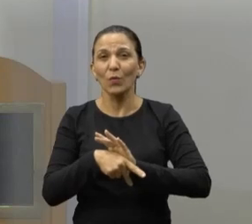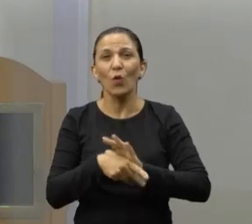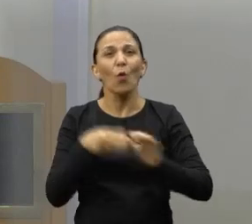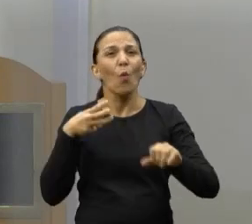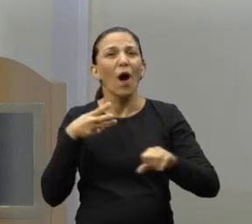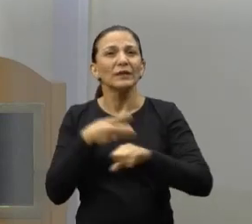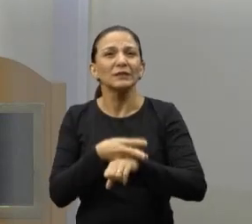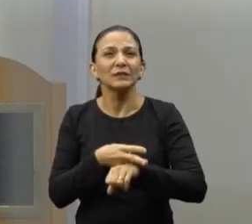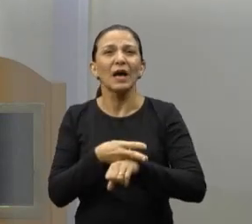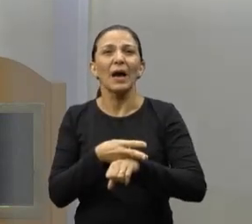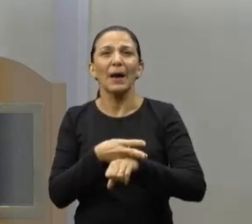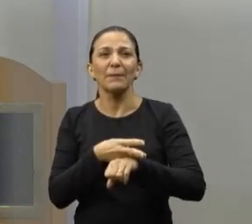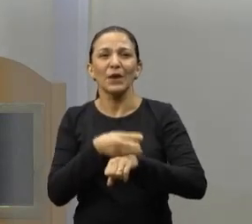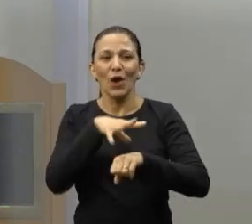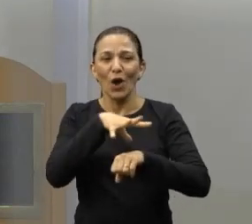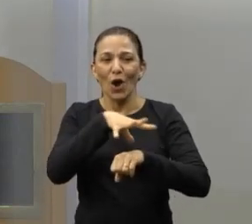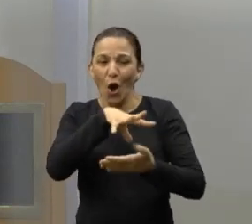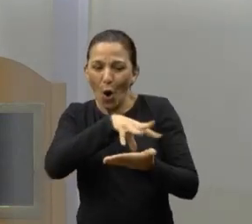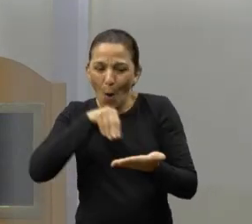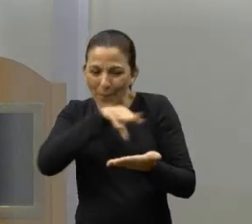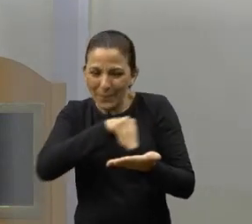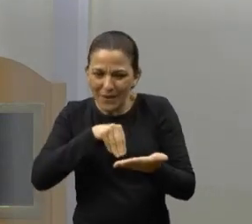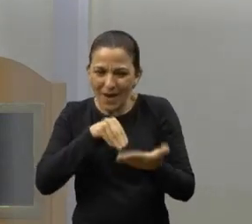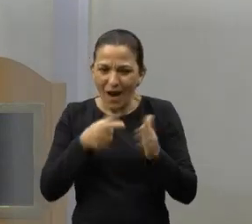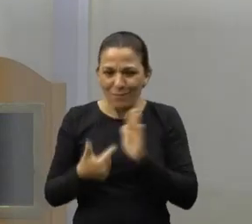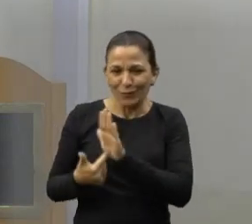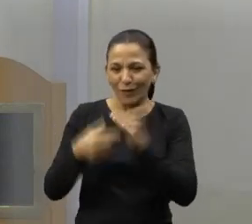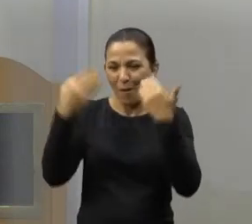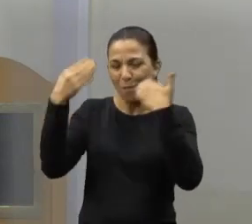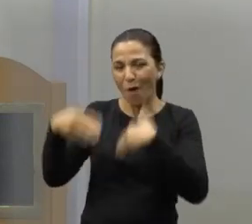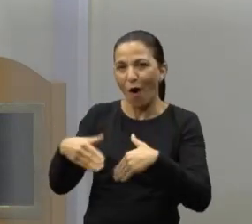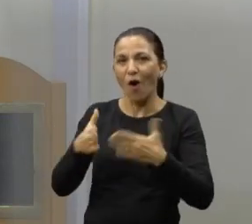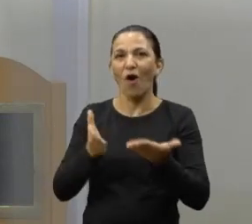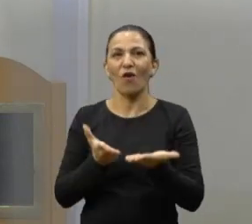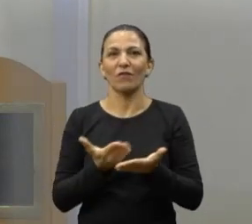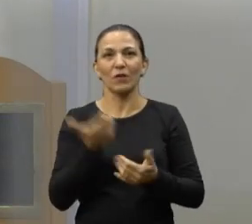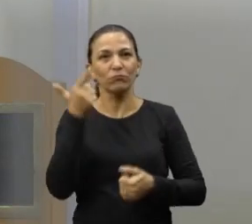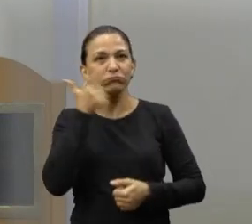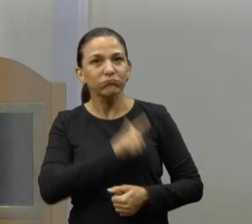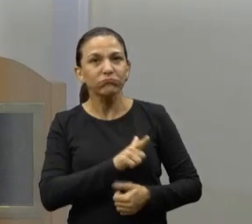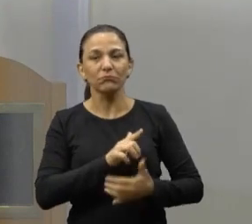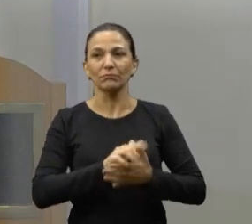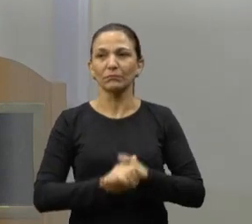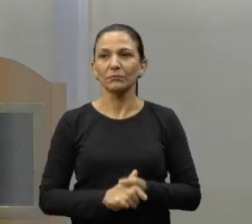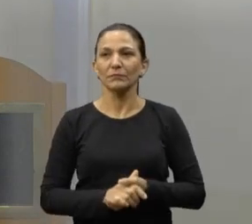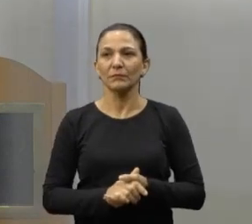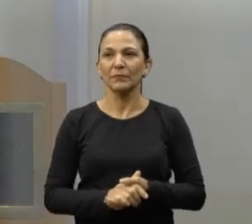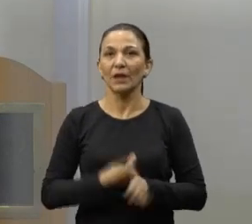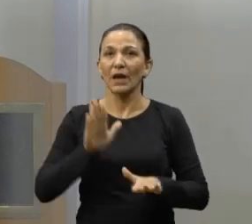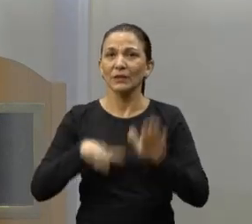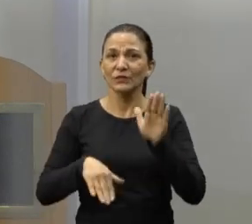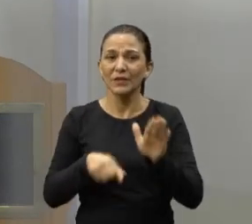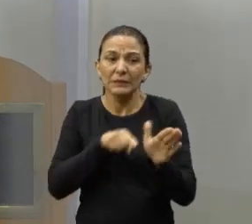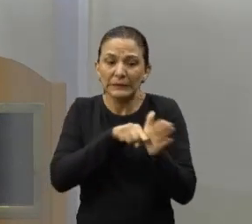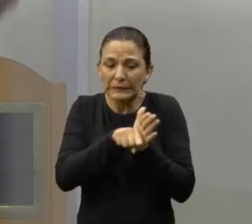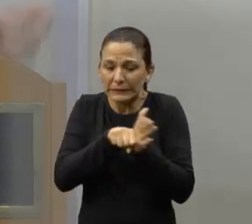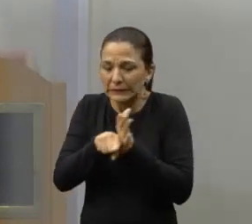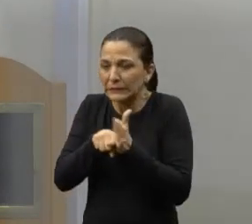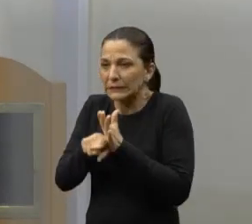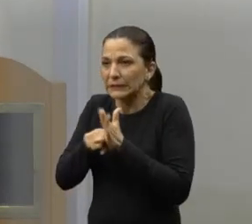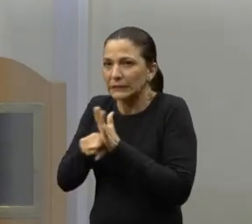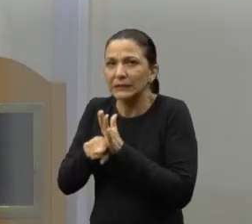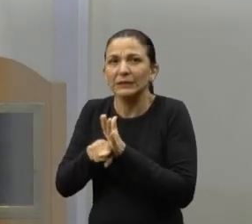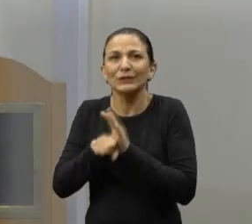WhatsApp enfim é realmente conseguir essas provas porque muitas vezes fazer uma investigação